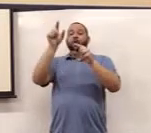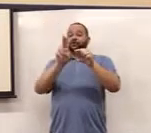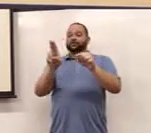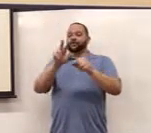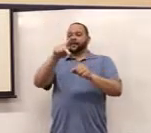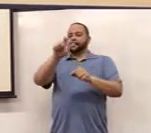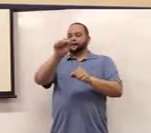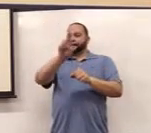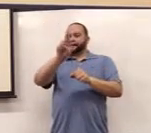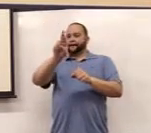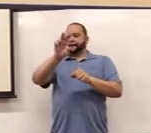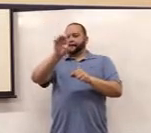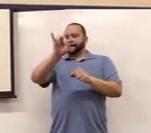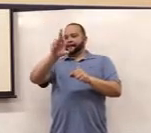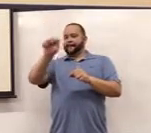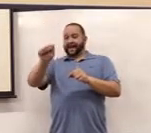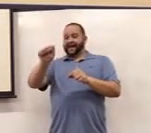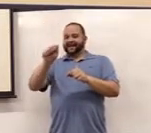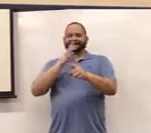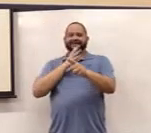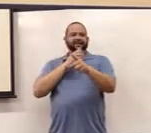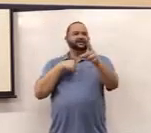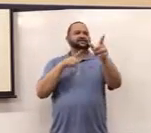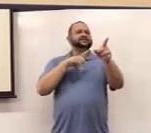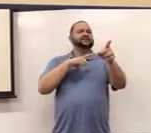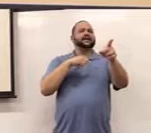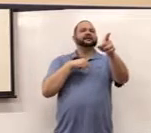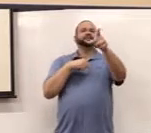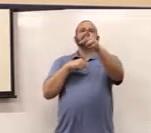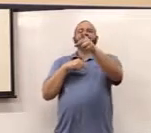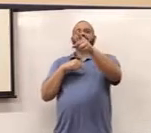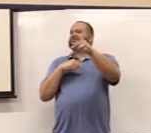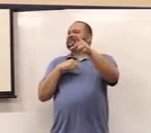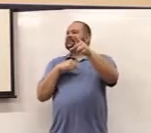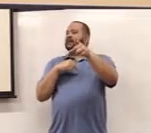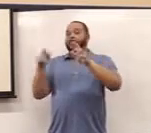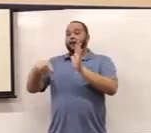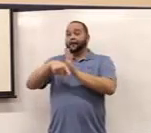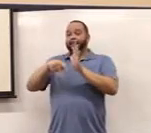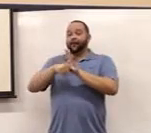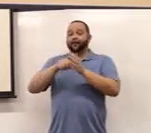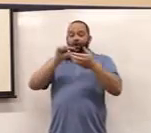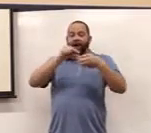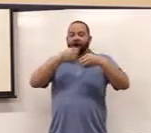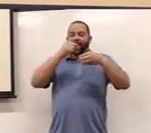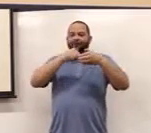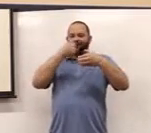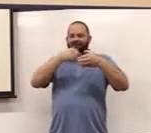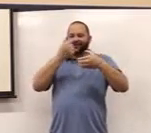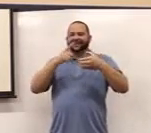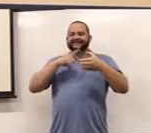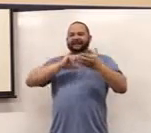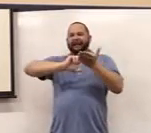difícil, né? Mas tem também. Você chama Parreira? Ou Parra? Né? É da uva. Né? A gente tem vários nomes